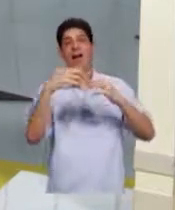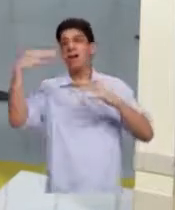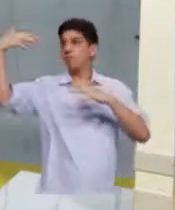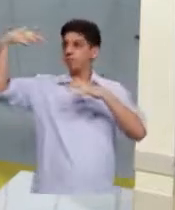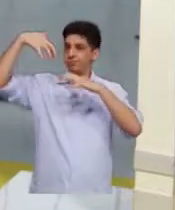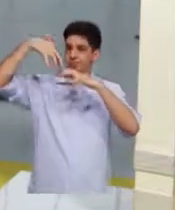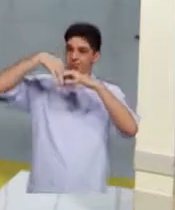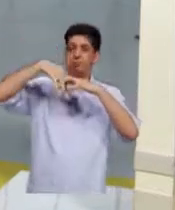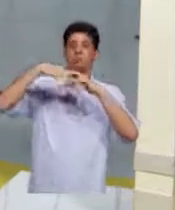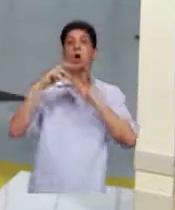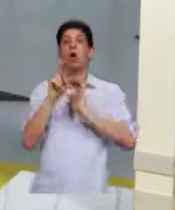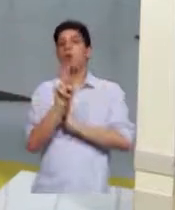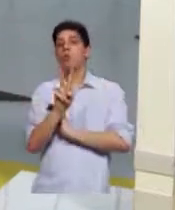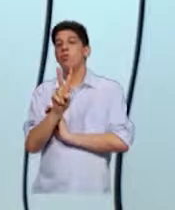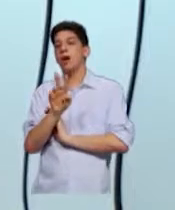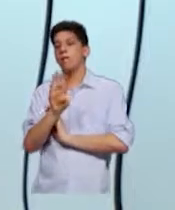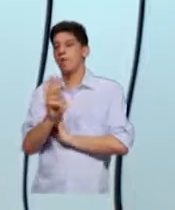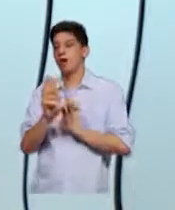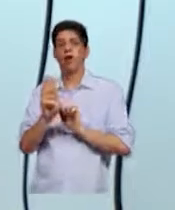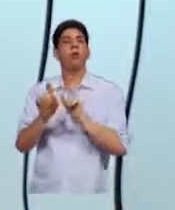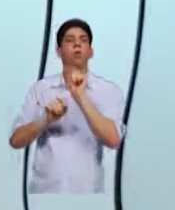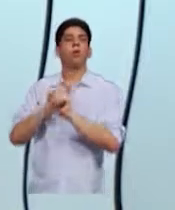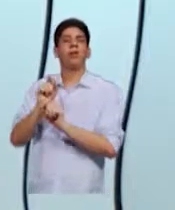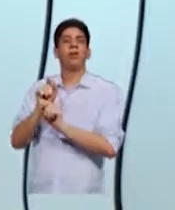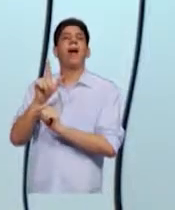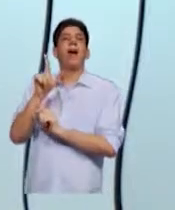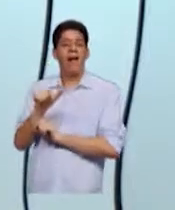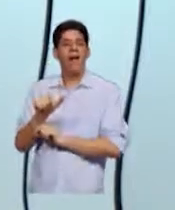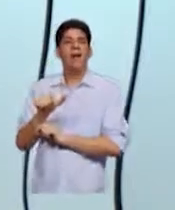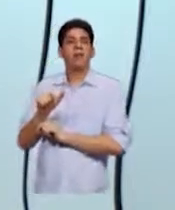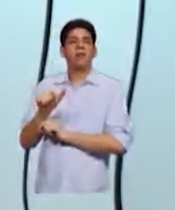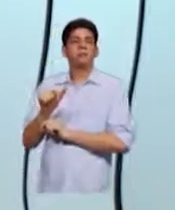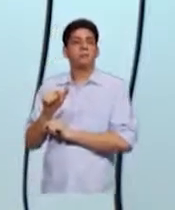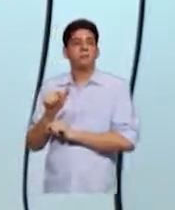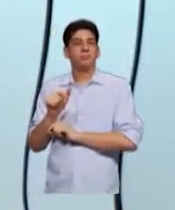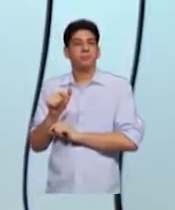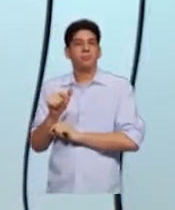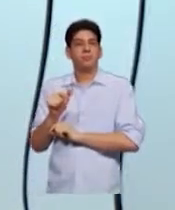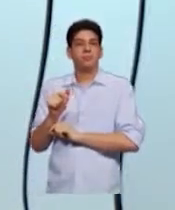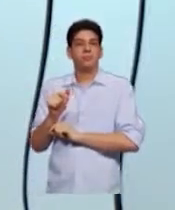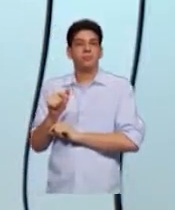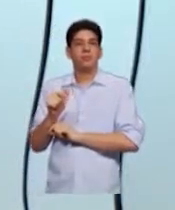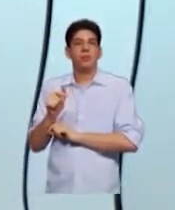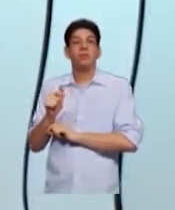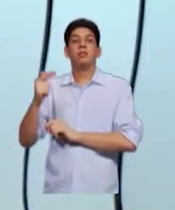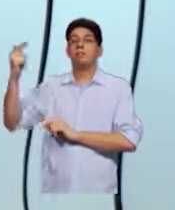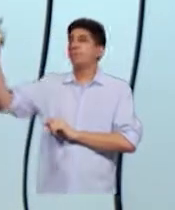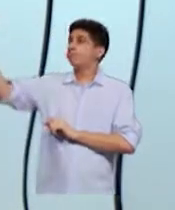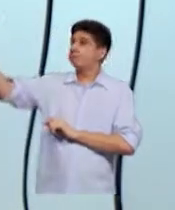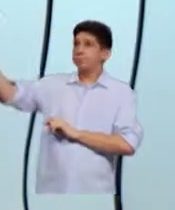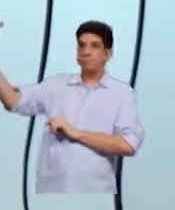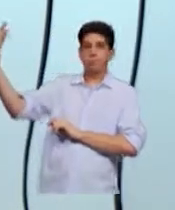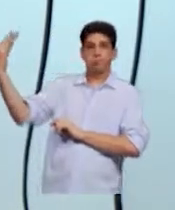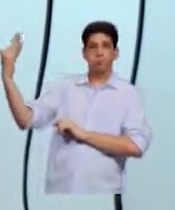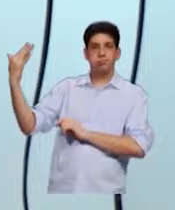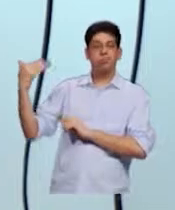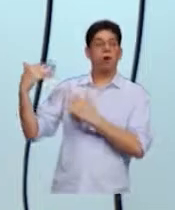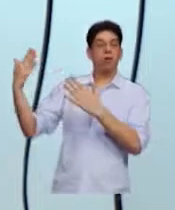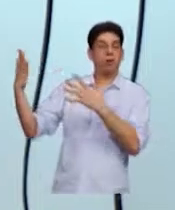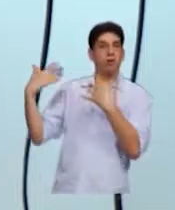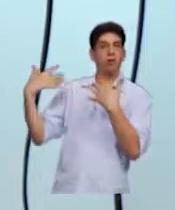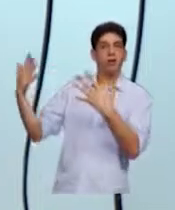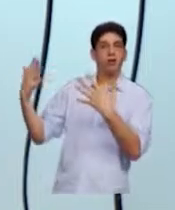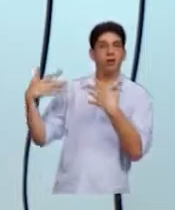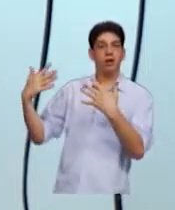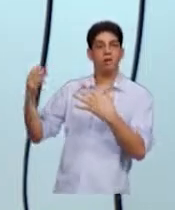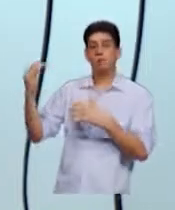UVB, que são raios que vão estar presentes aí na atmosfera e que ele incide mais na